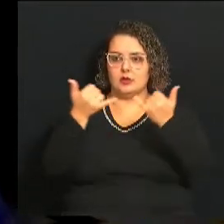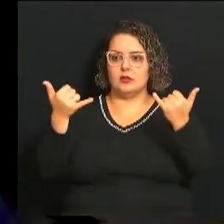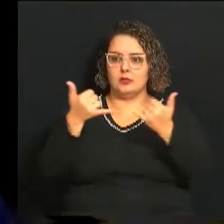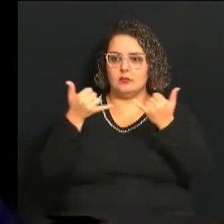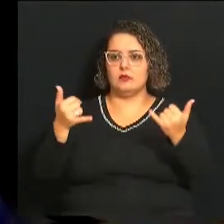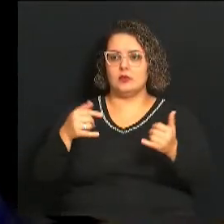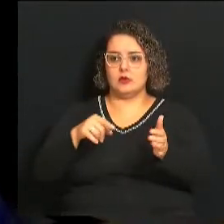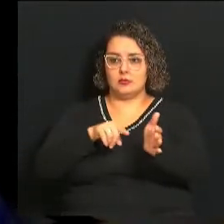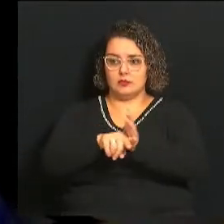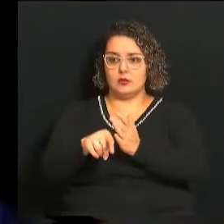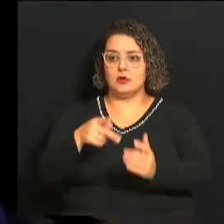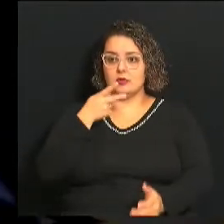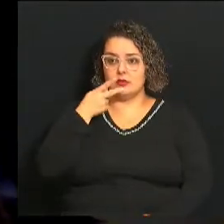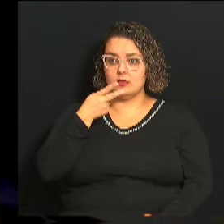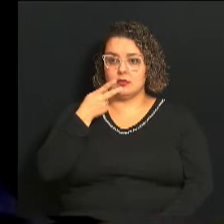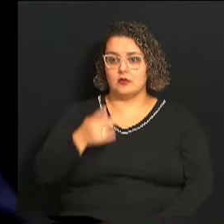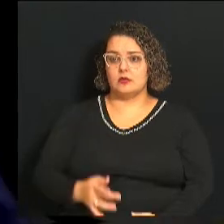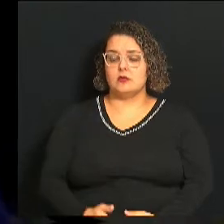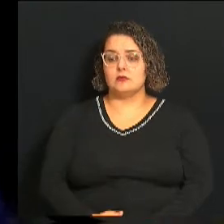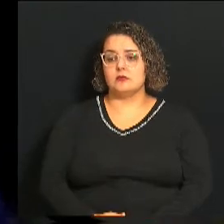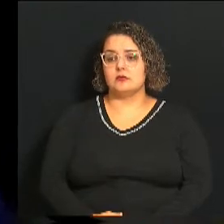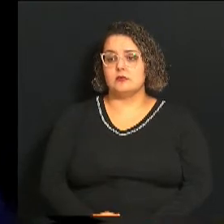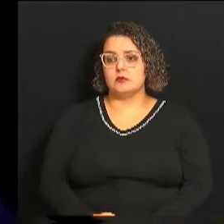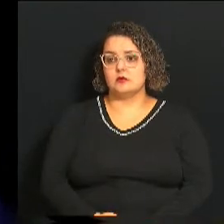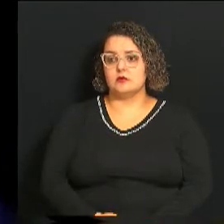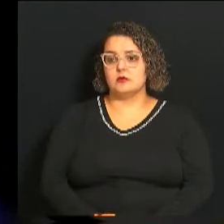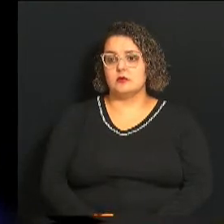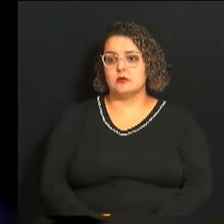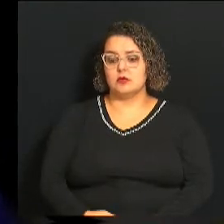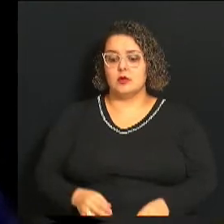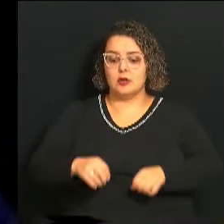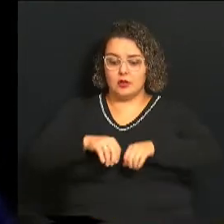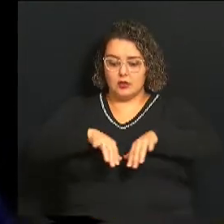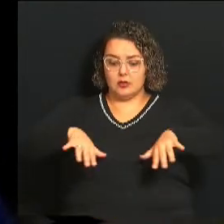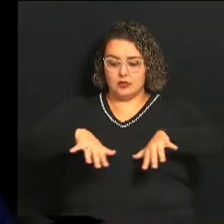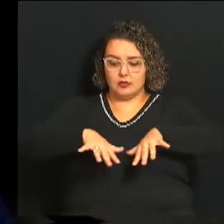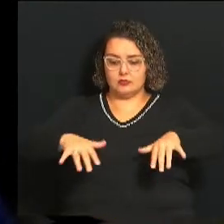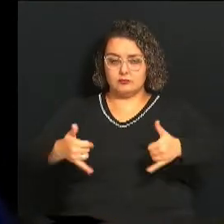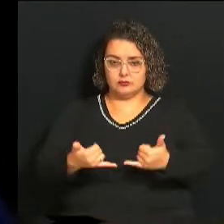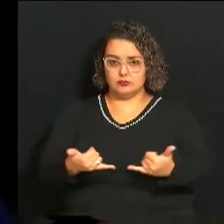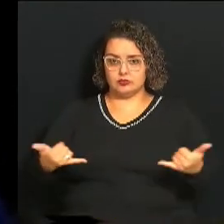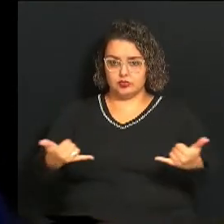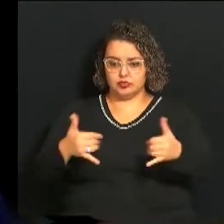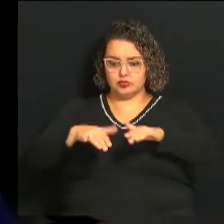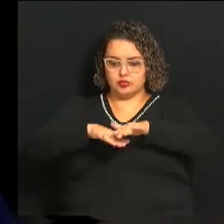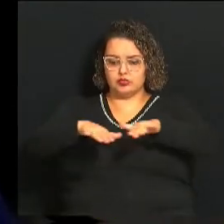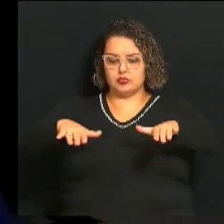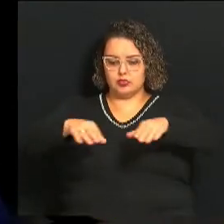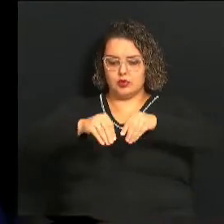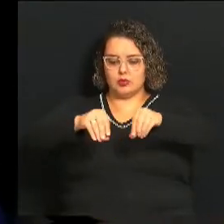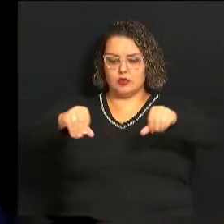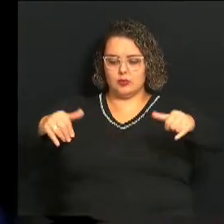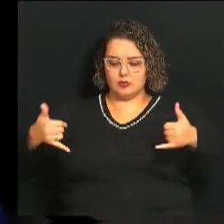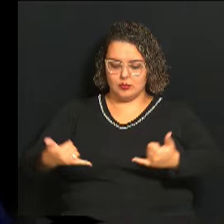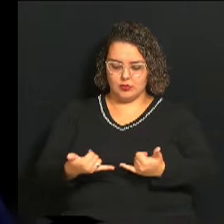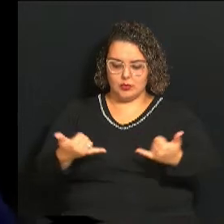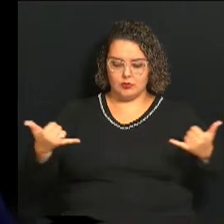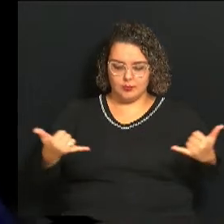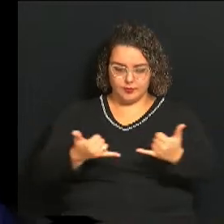uma pergunta que fala do rede subterrânea, né? Colocar a rede